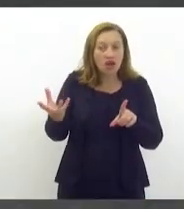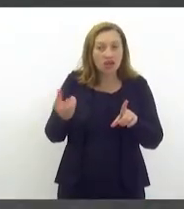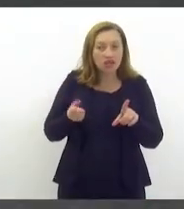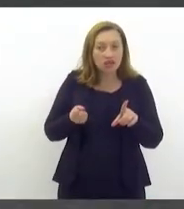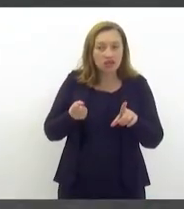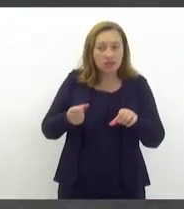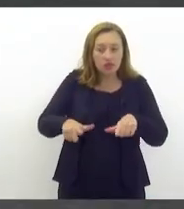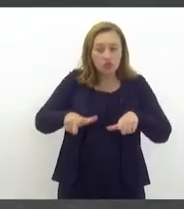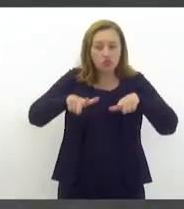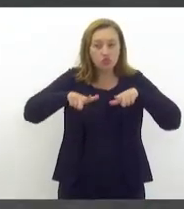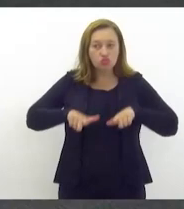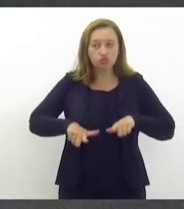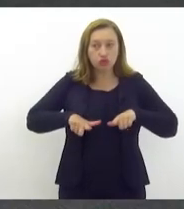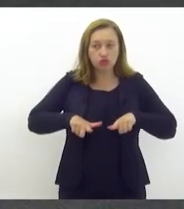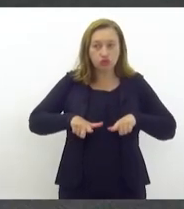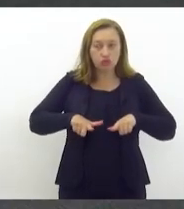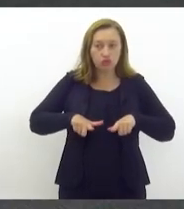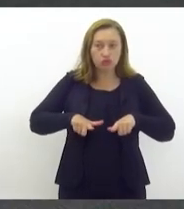o diploma.